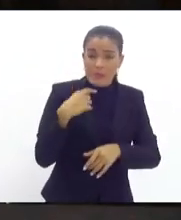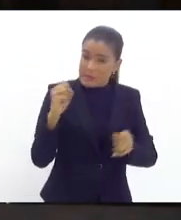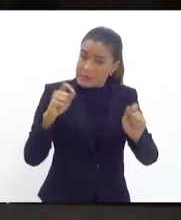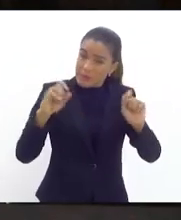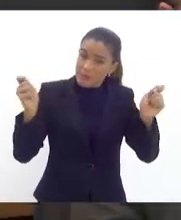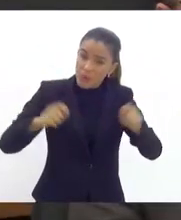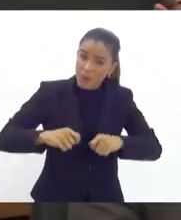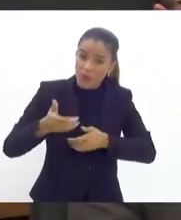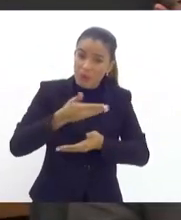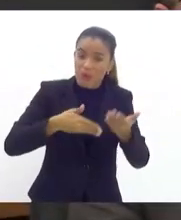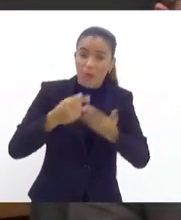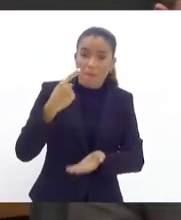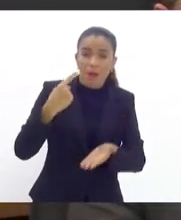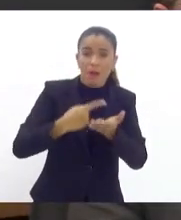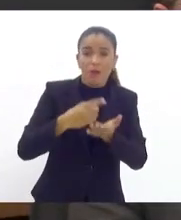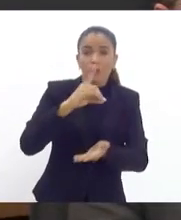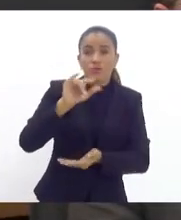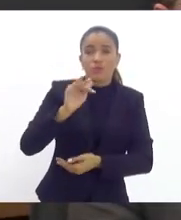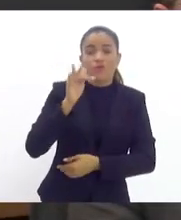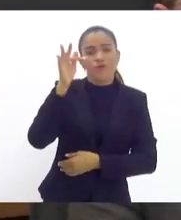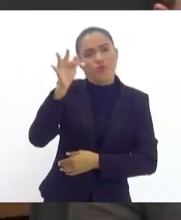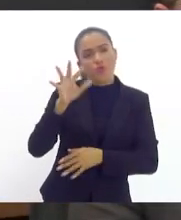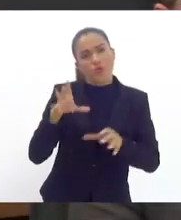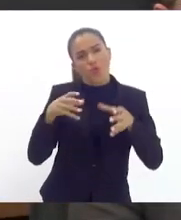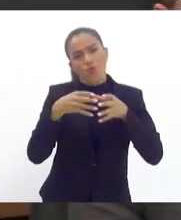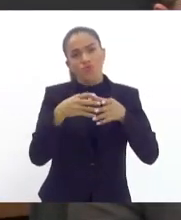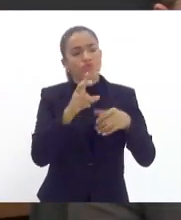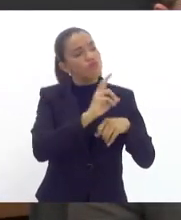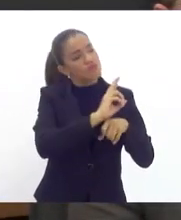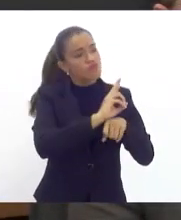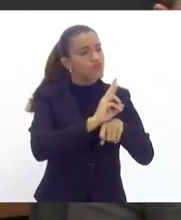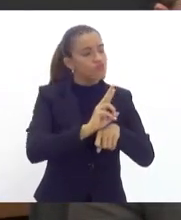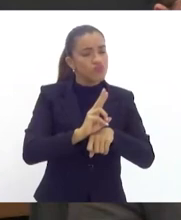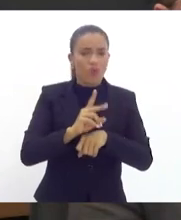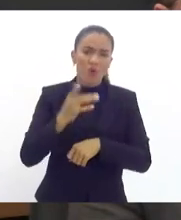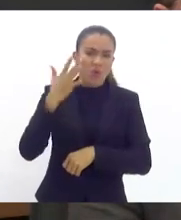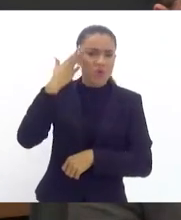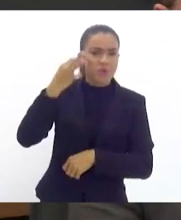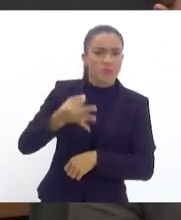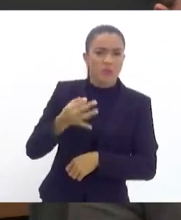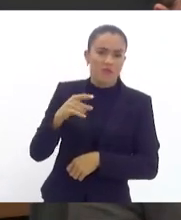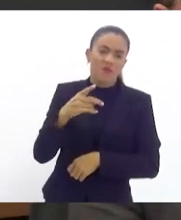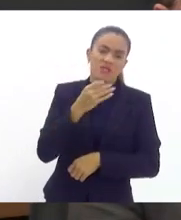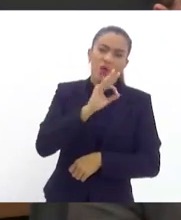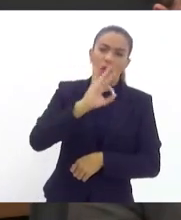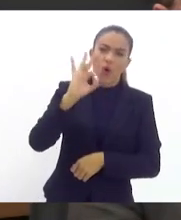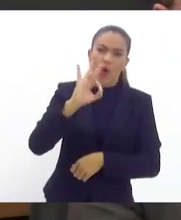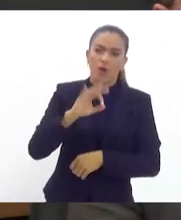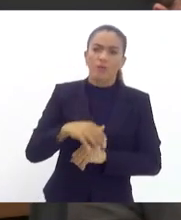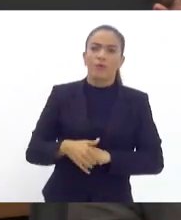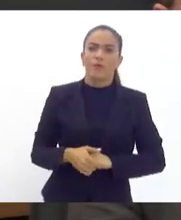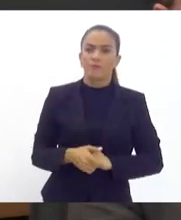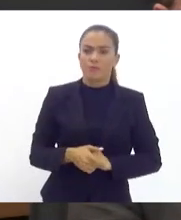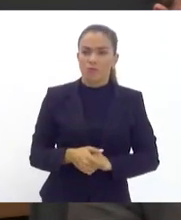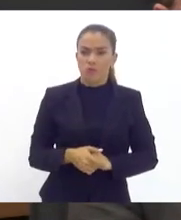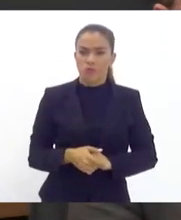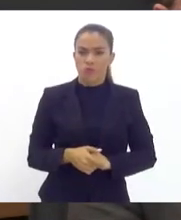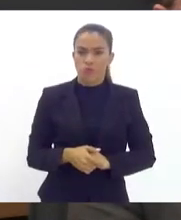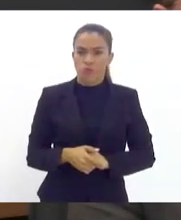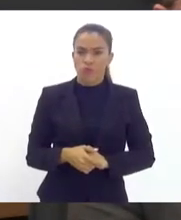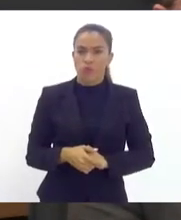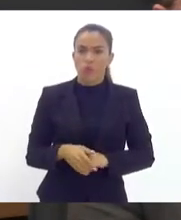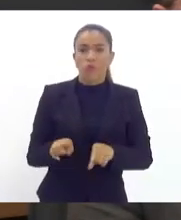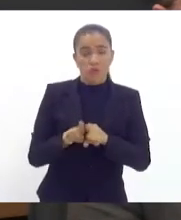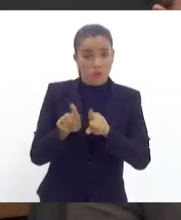e marcar um dia de sair em conjunto mesmo e analisar ponto a ponto eu tenho certeza que vai ser um elemento para subsidiar política pública